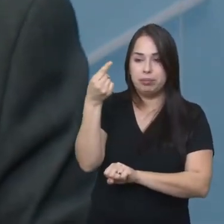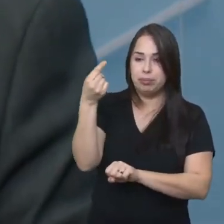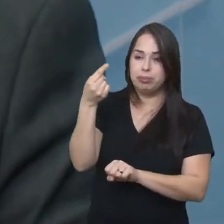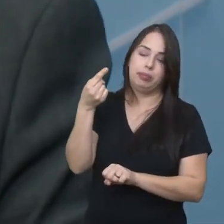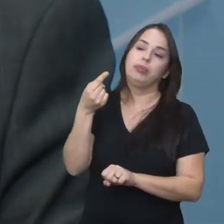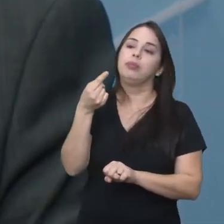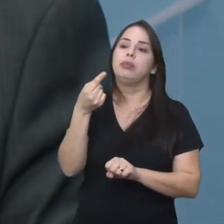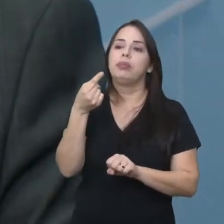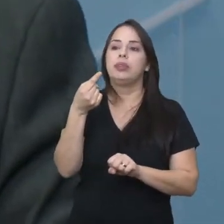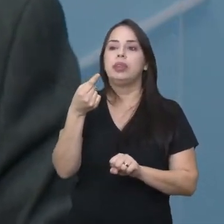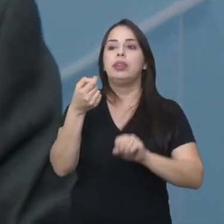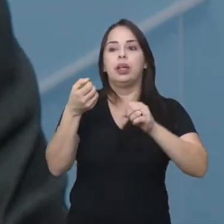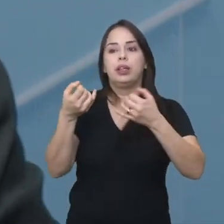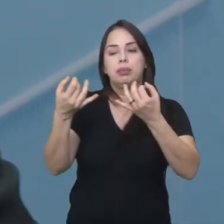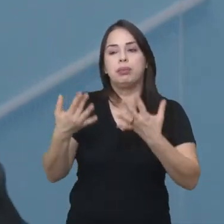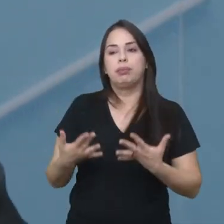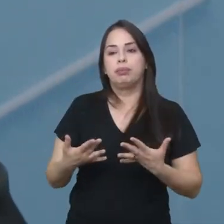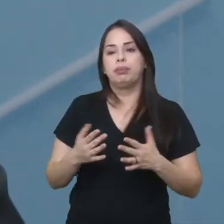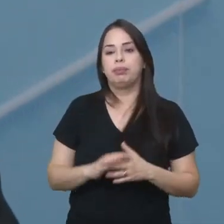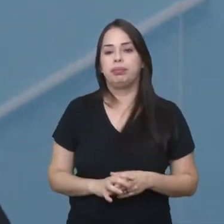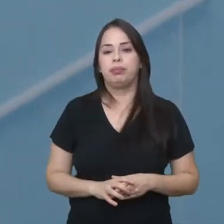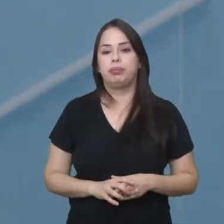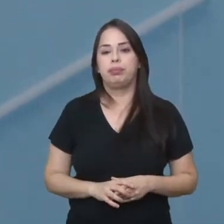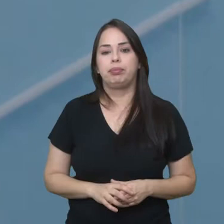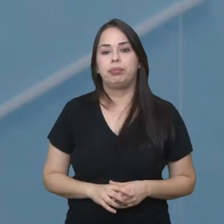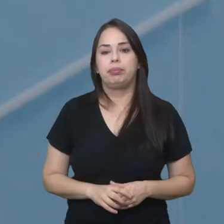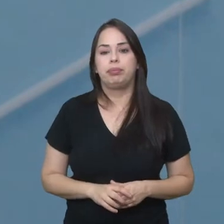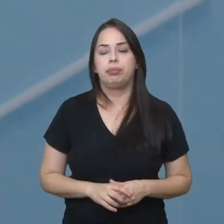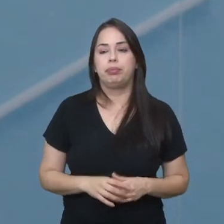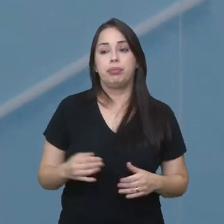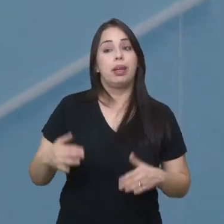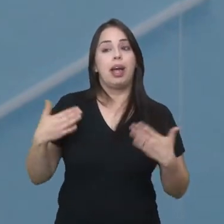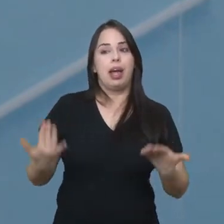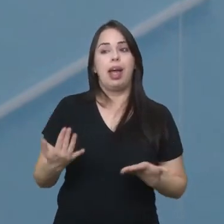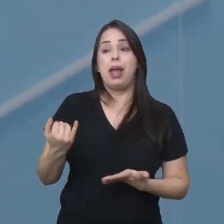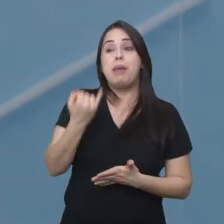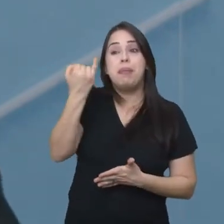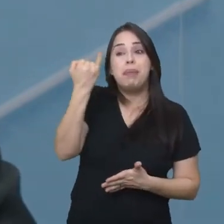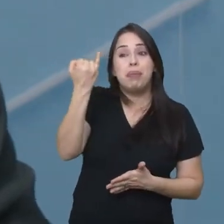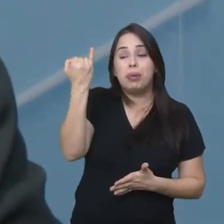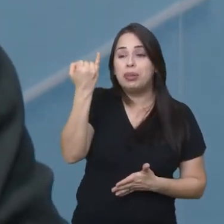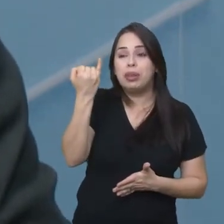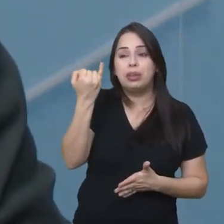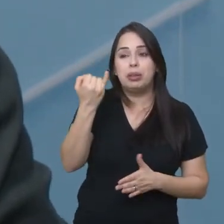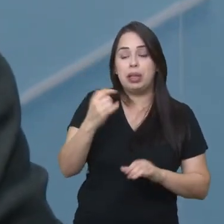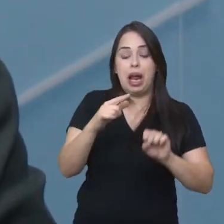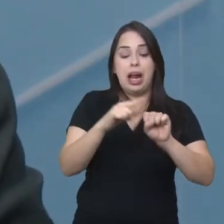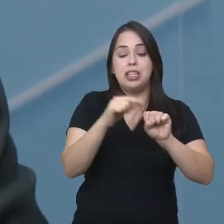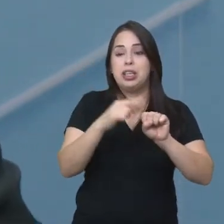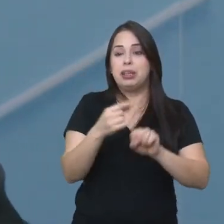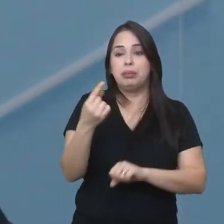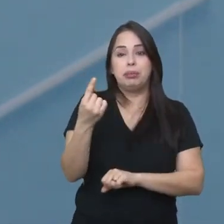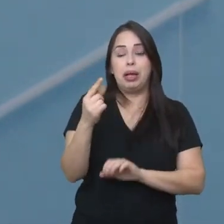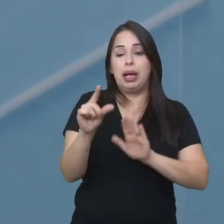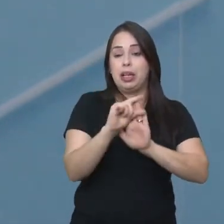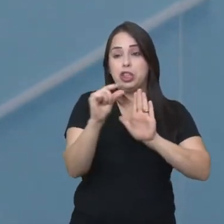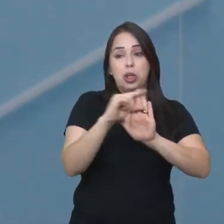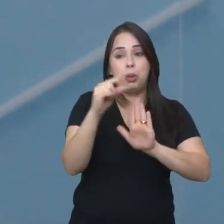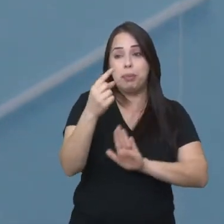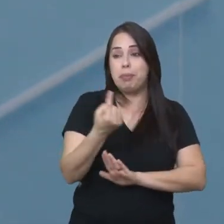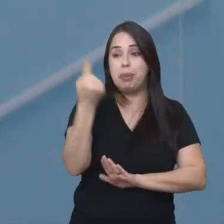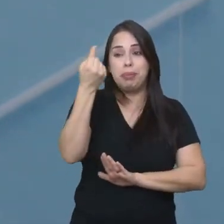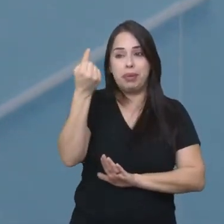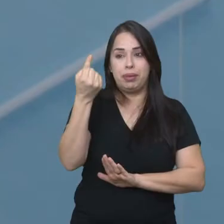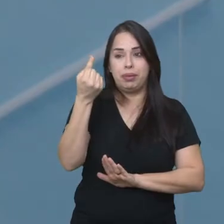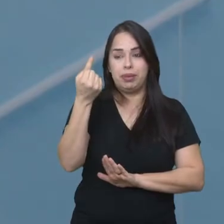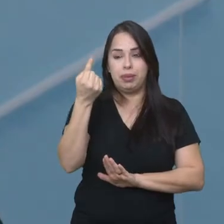Estatuto já define. Né? Então, sim, é muito importante porque é o artigo 1º. Então, você constrói uma lei e diz o